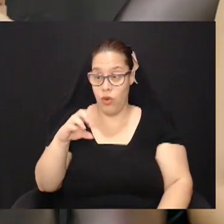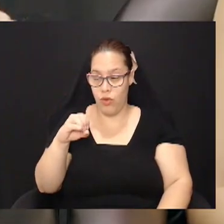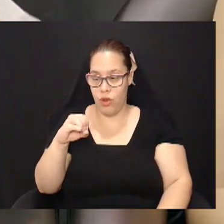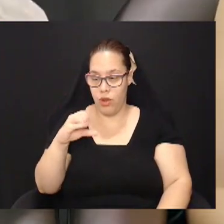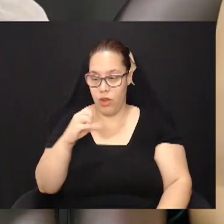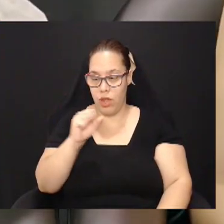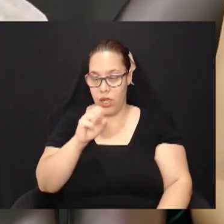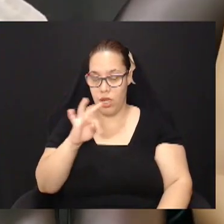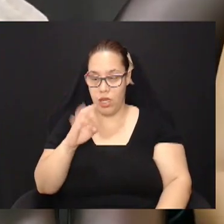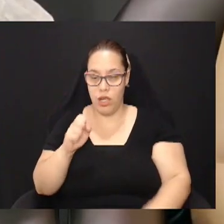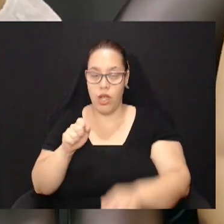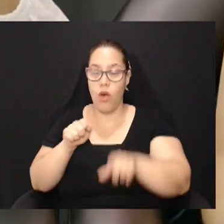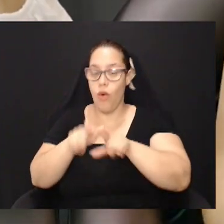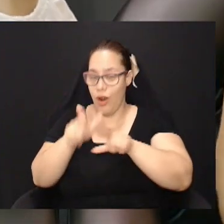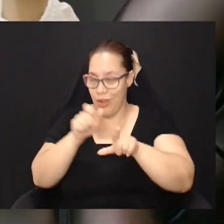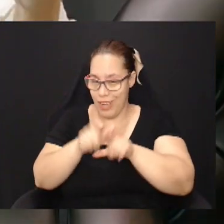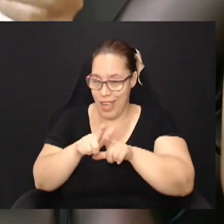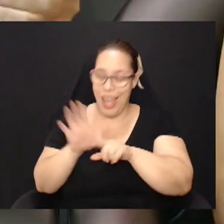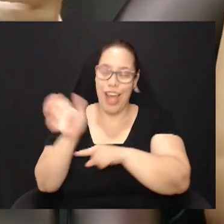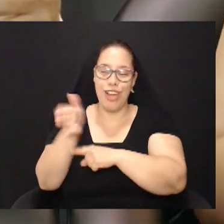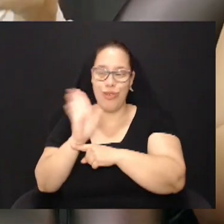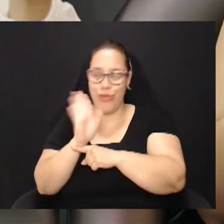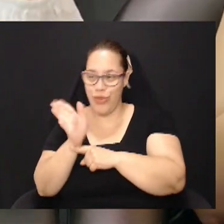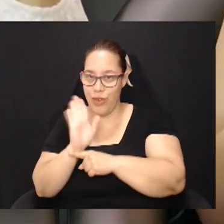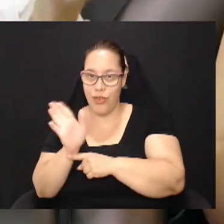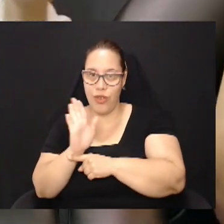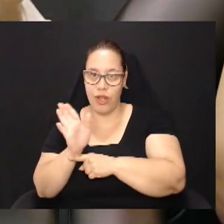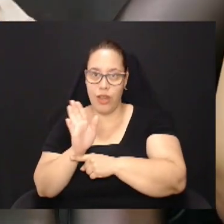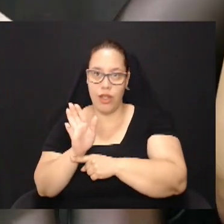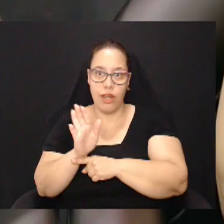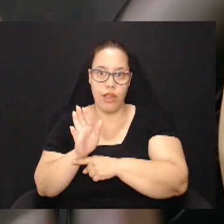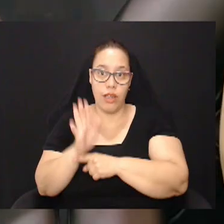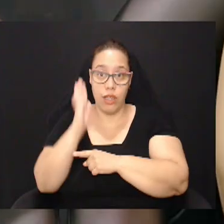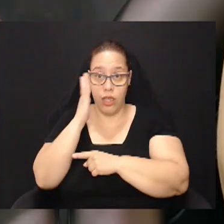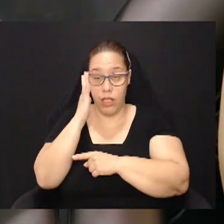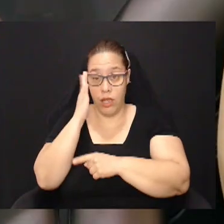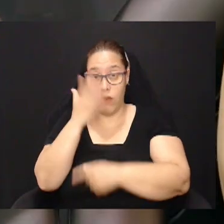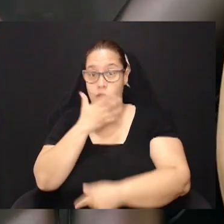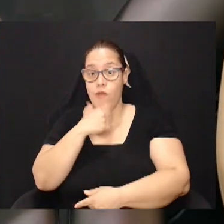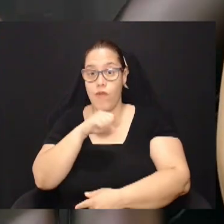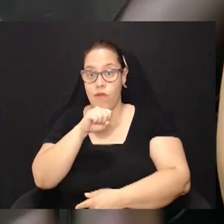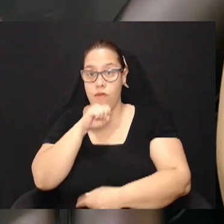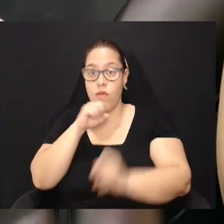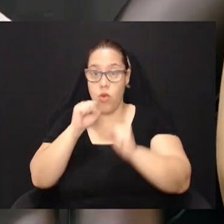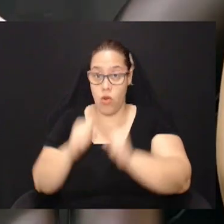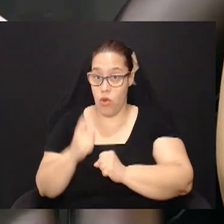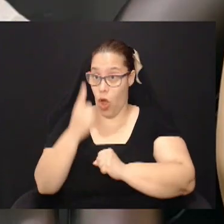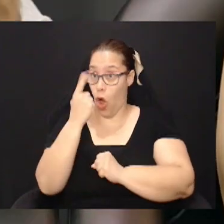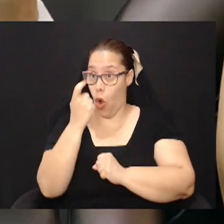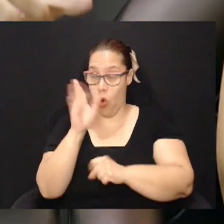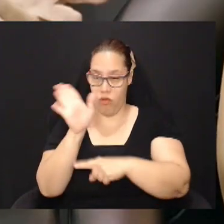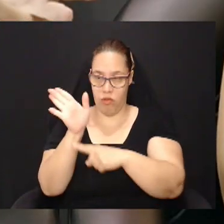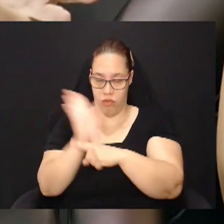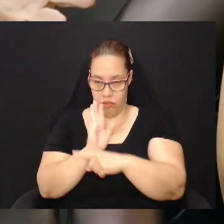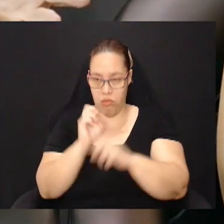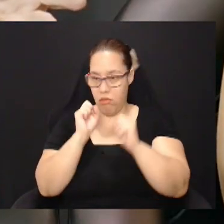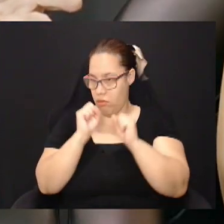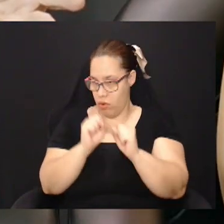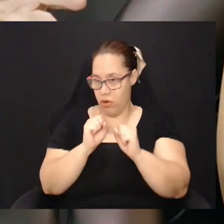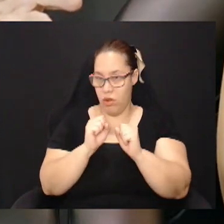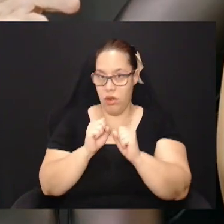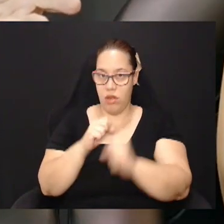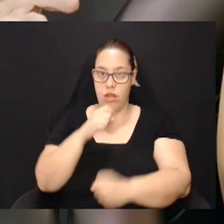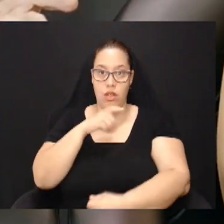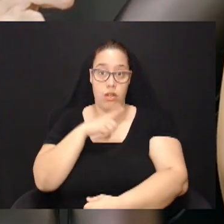alugar filme, né? E meu pai deixava, meu pai falava, cada um pode pegar um filme, né? Então eu tive